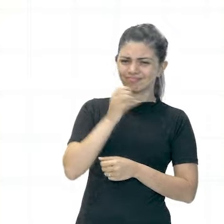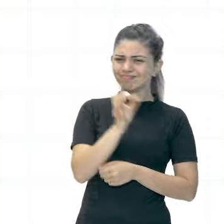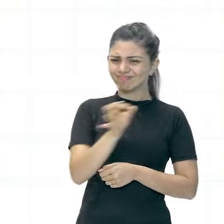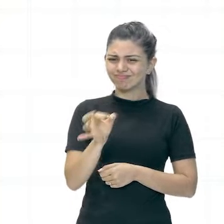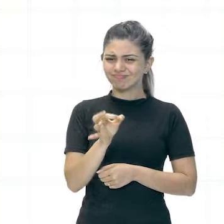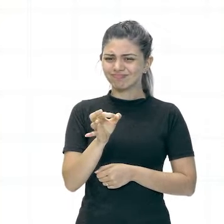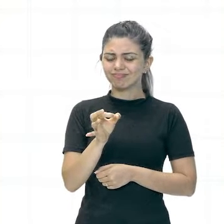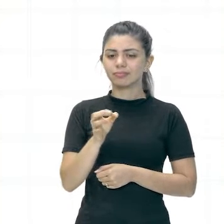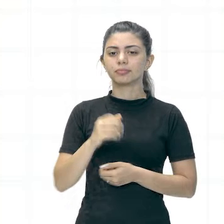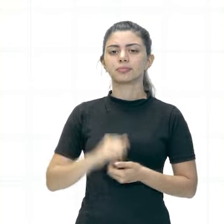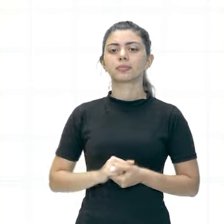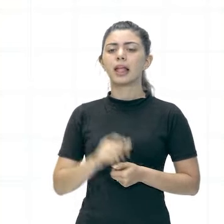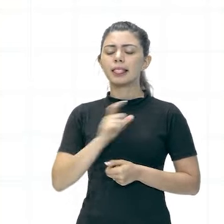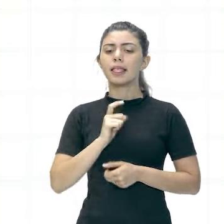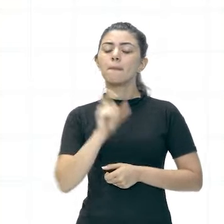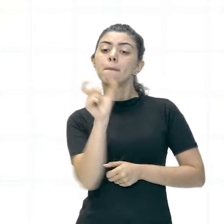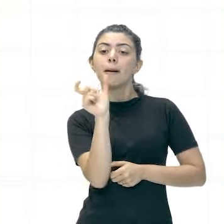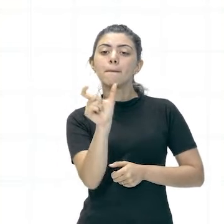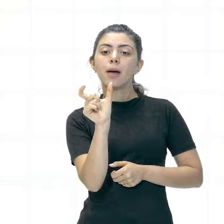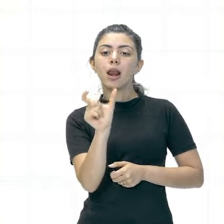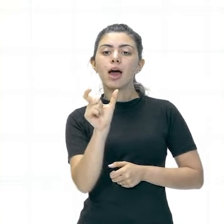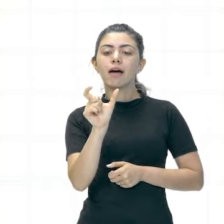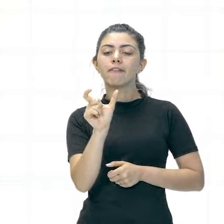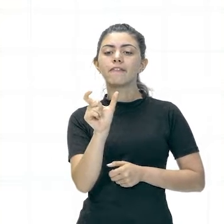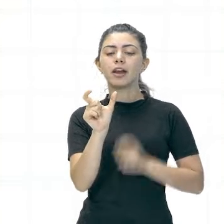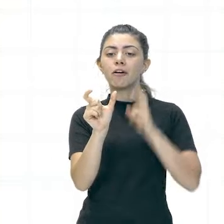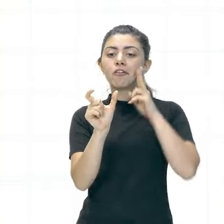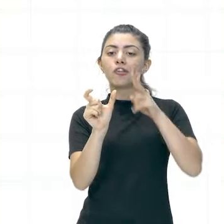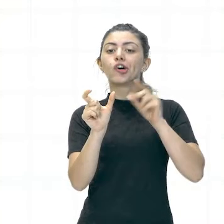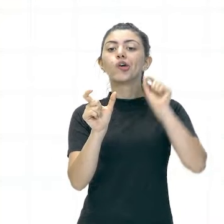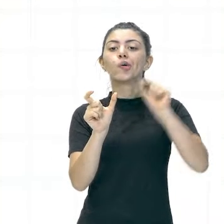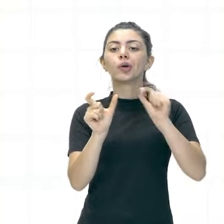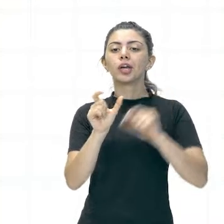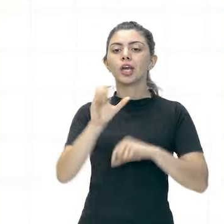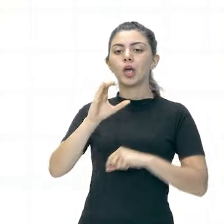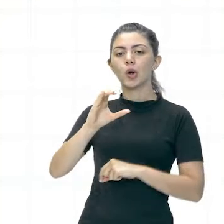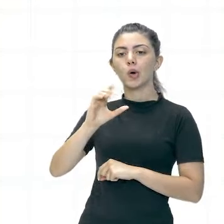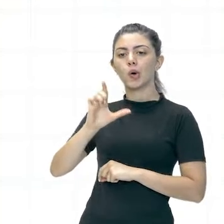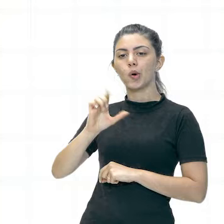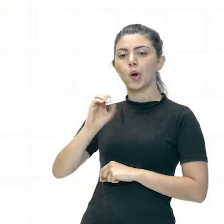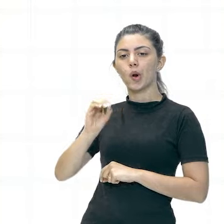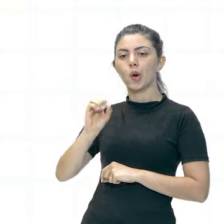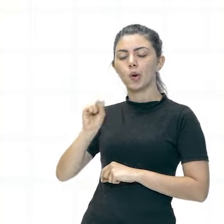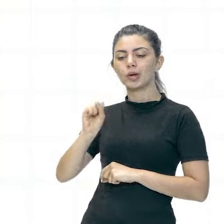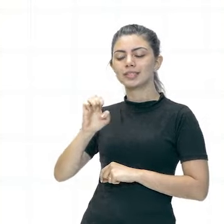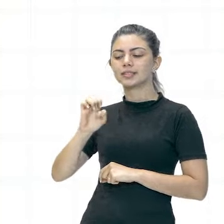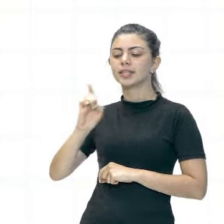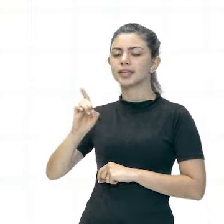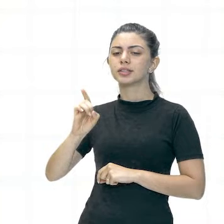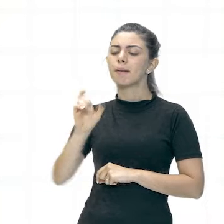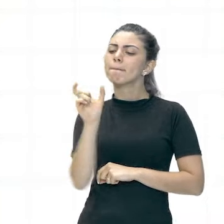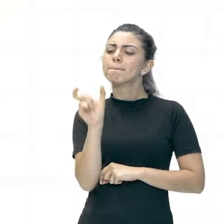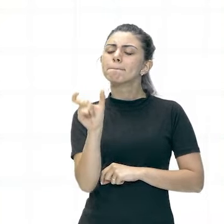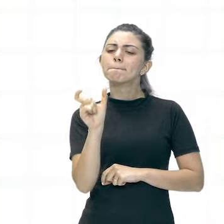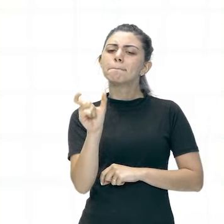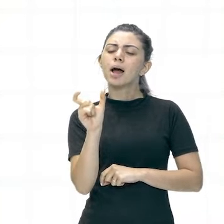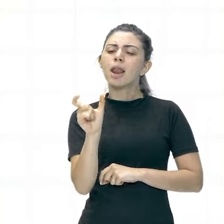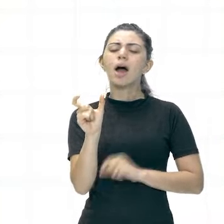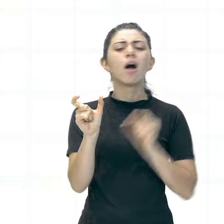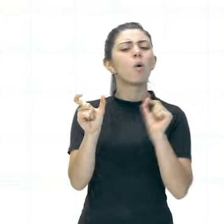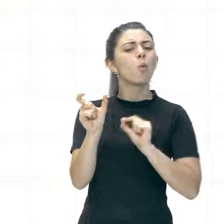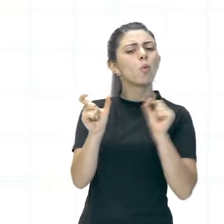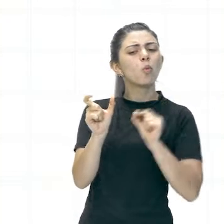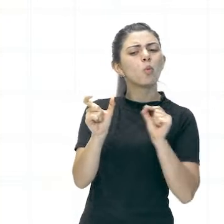é? E tem uma palavra aqui em destaque, que é a palavra closed. Closed, closed,